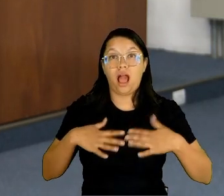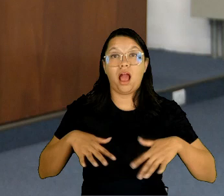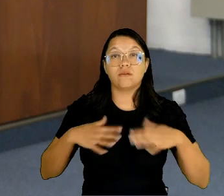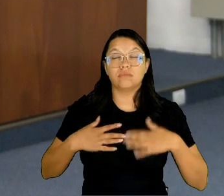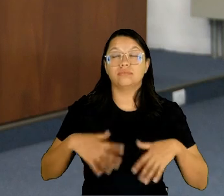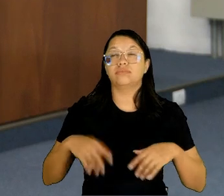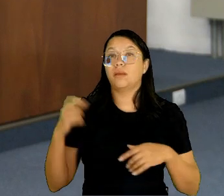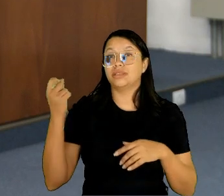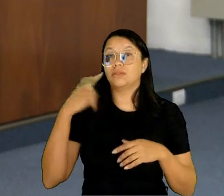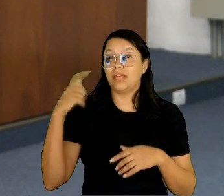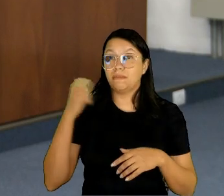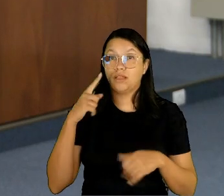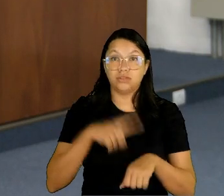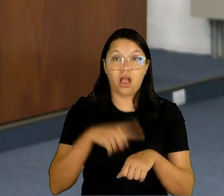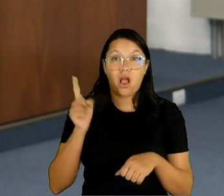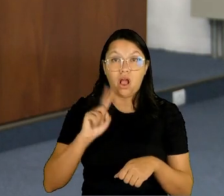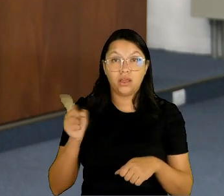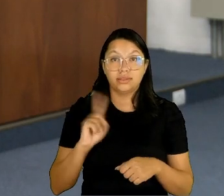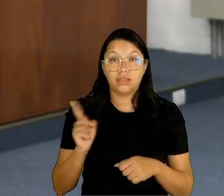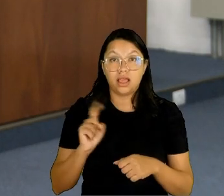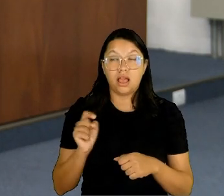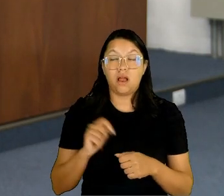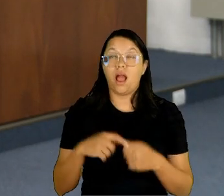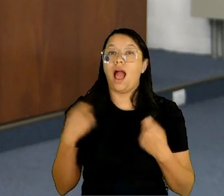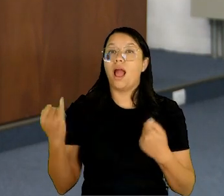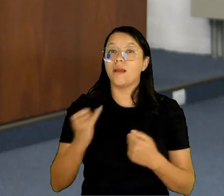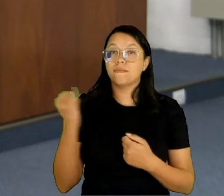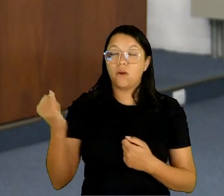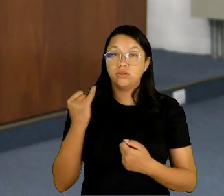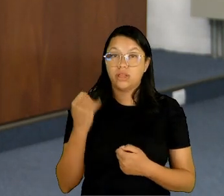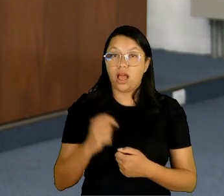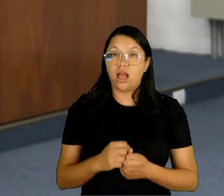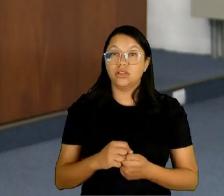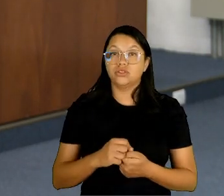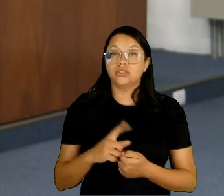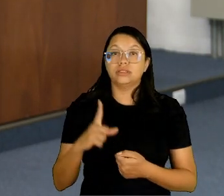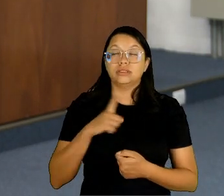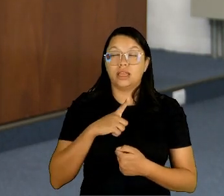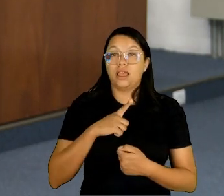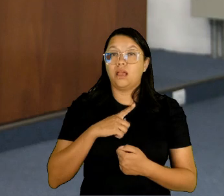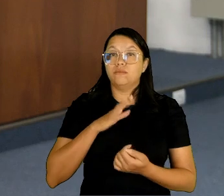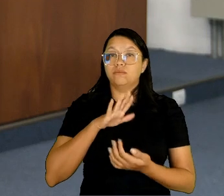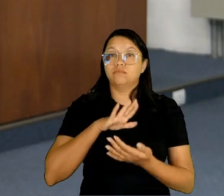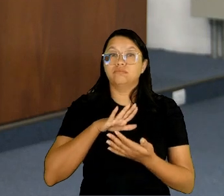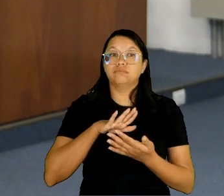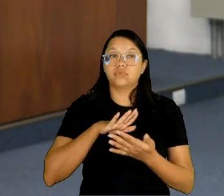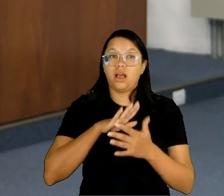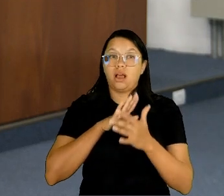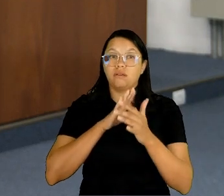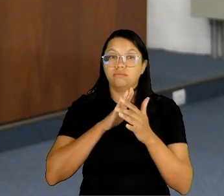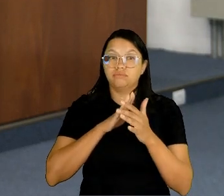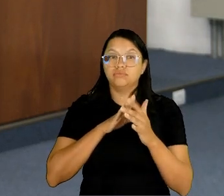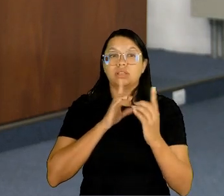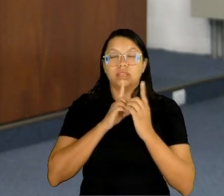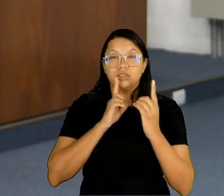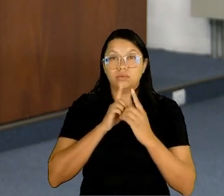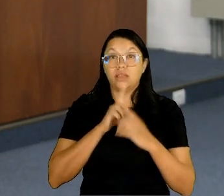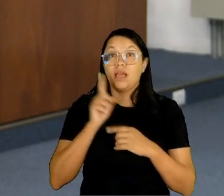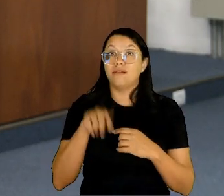135/87... ele tem que tomar remédio ou tem que fazer alguma coisa, mas é importante esse paciente ter um segmento até para verificar.